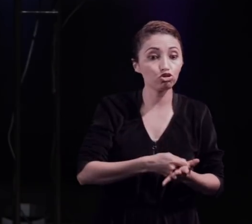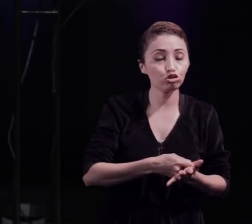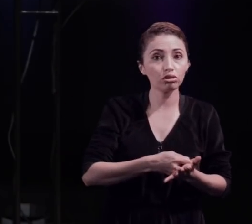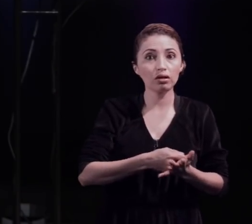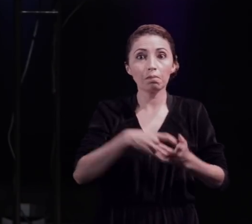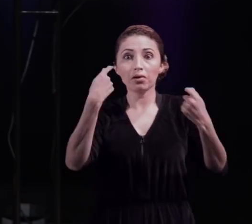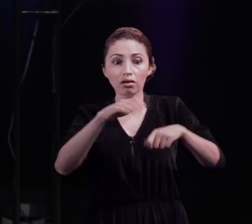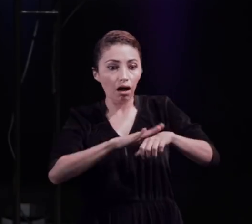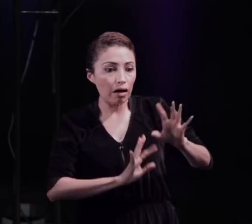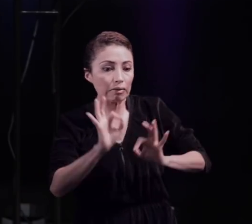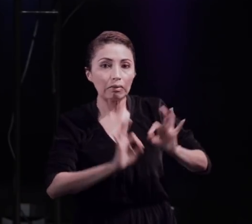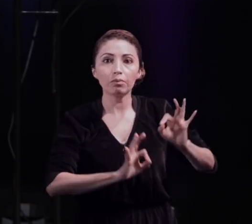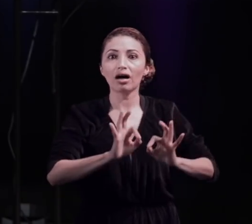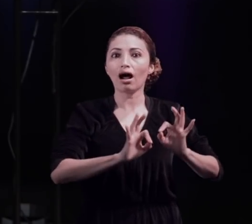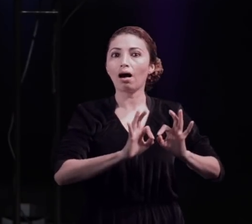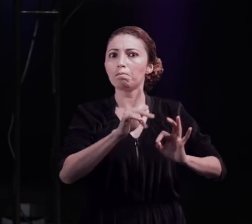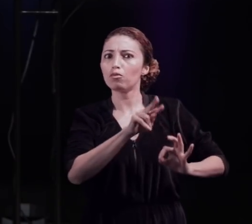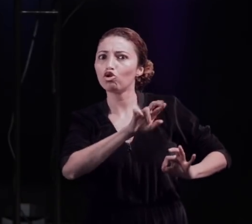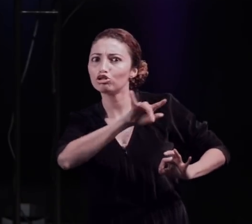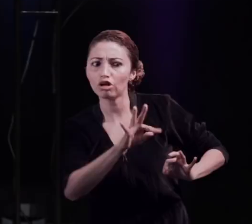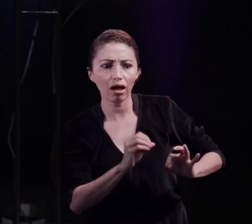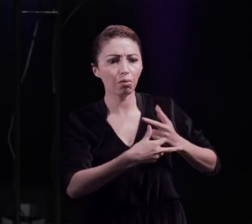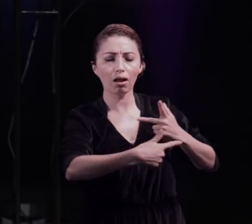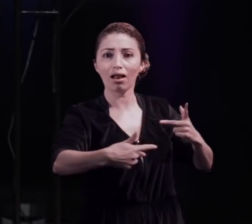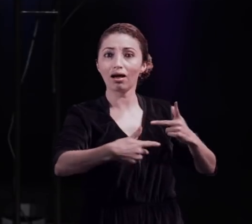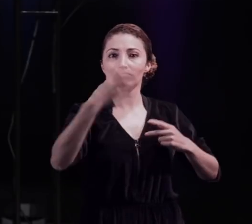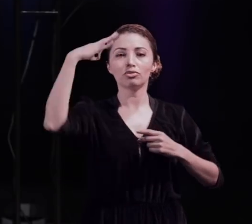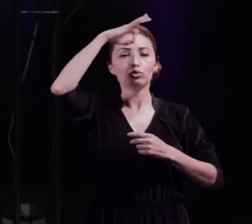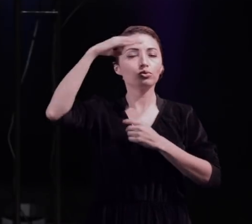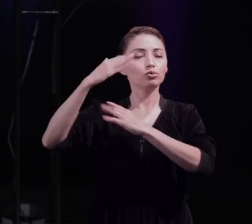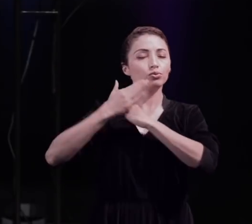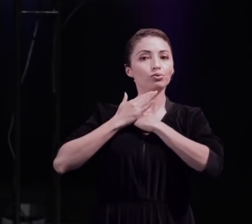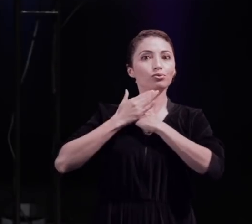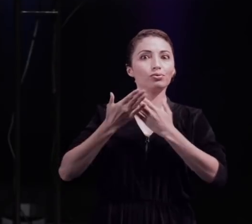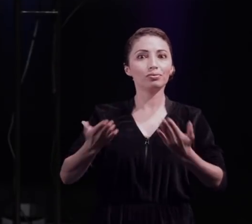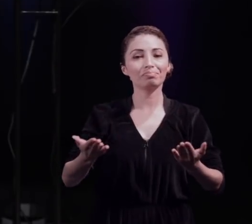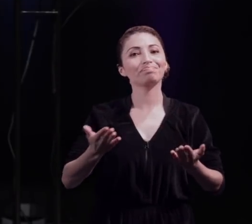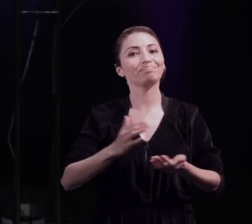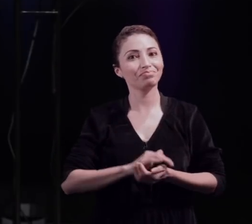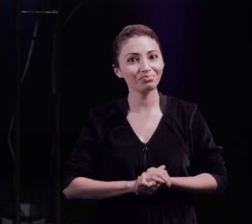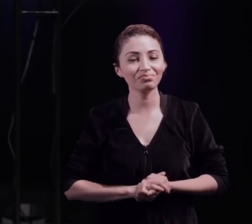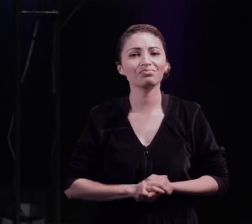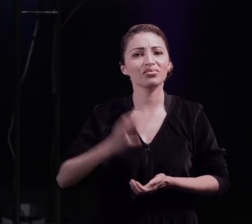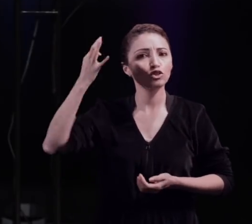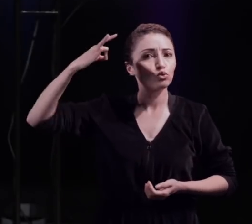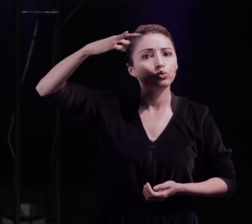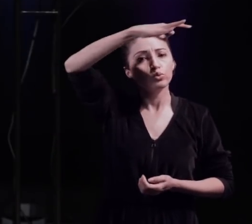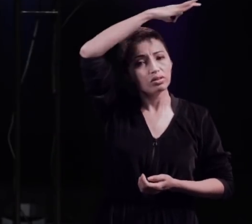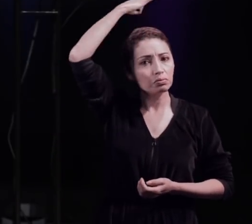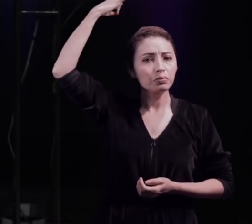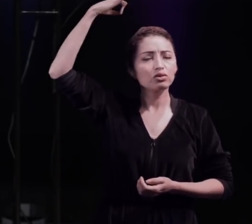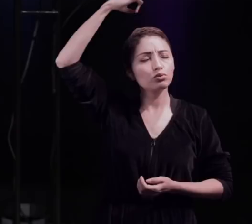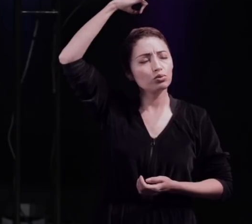hora de realizar um projeto. E o Espírito Santo continua fazendo um